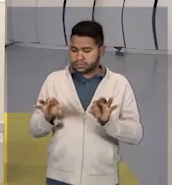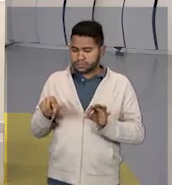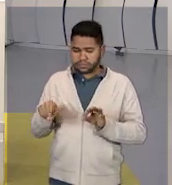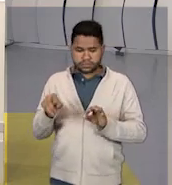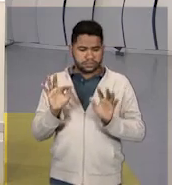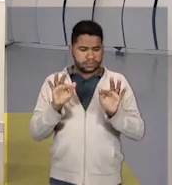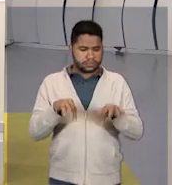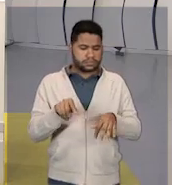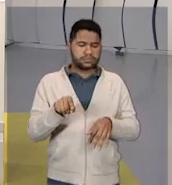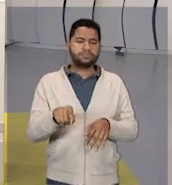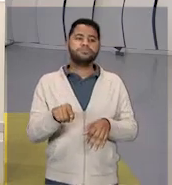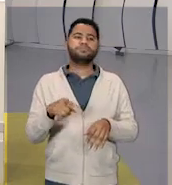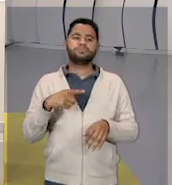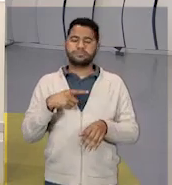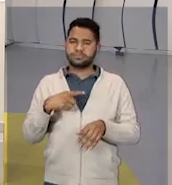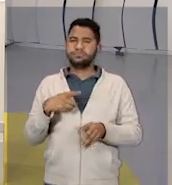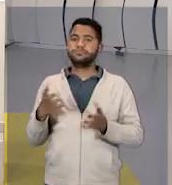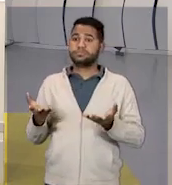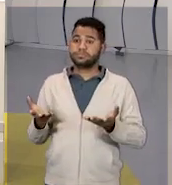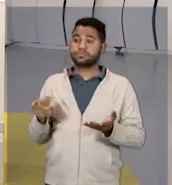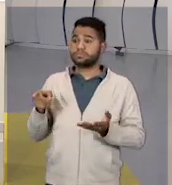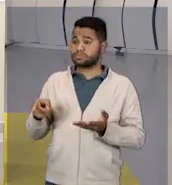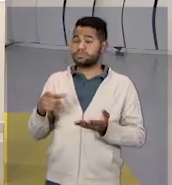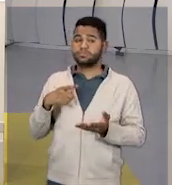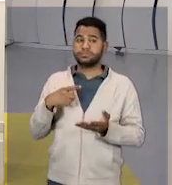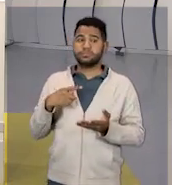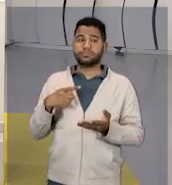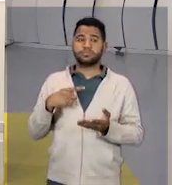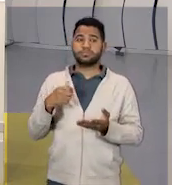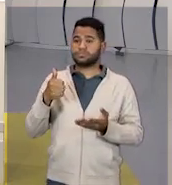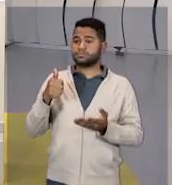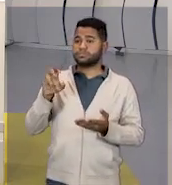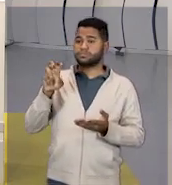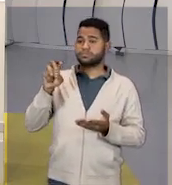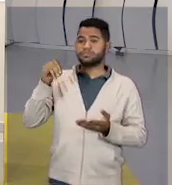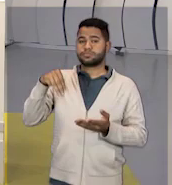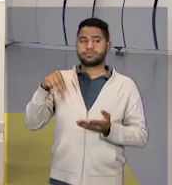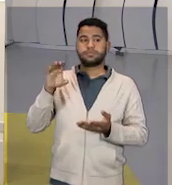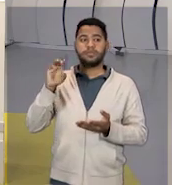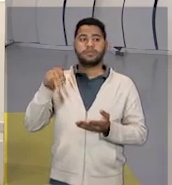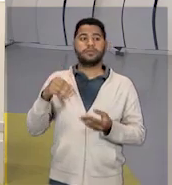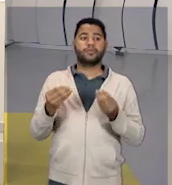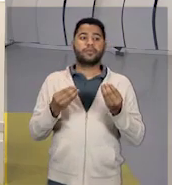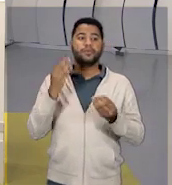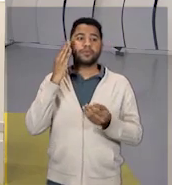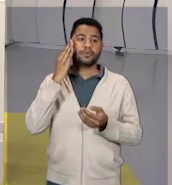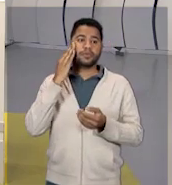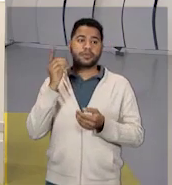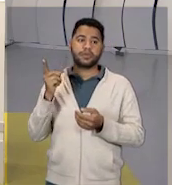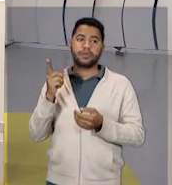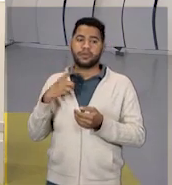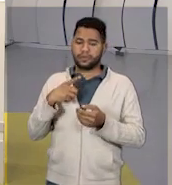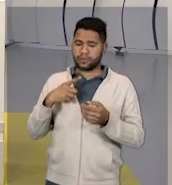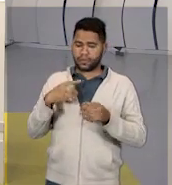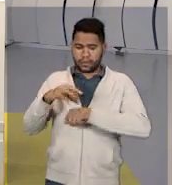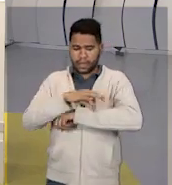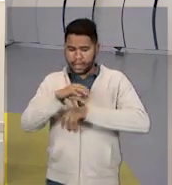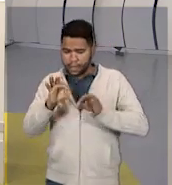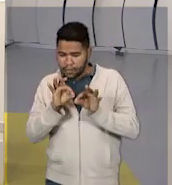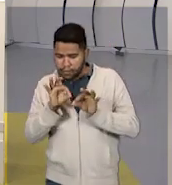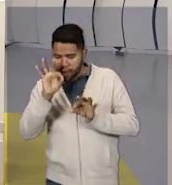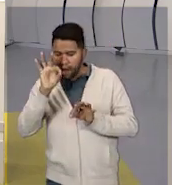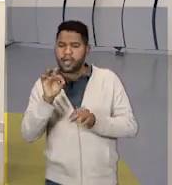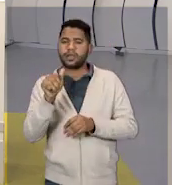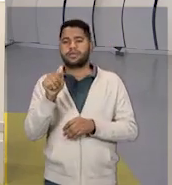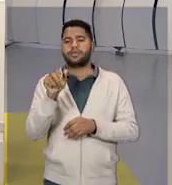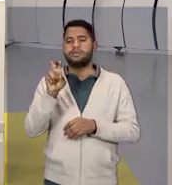no final, aqui tem 1,5 m. Isso aqui tem 15 centímetros. Como é que eu sei que tem 15 centímetros? Eu vou pegar a régua, vou medir, tem 15